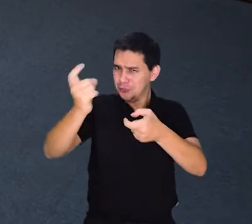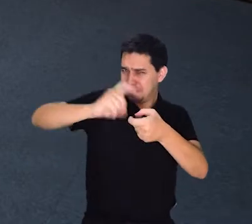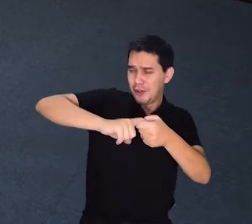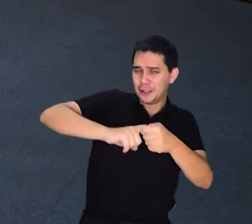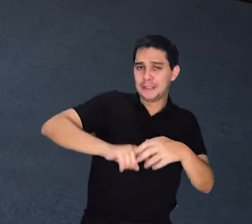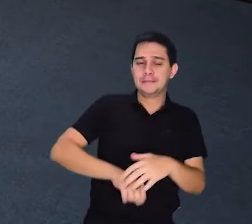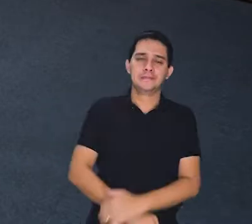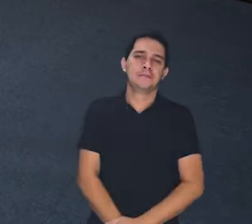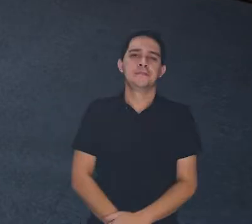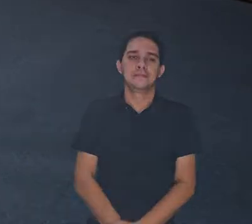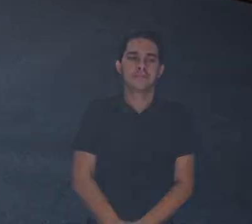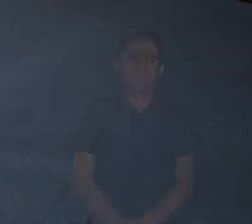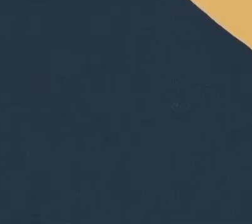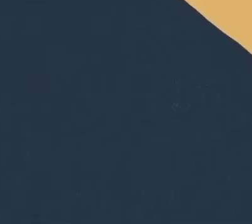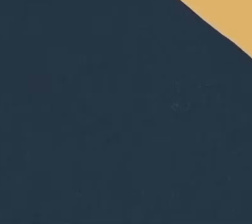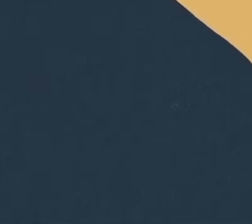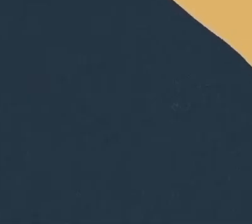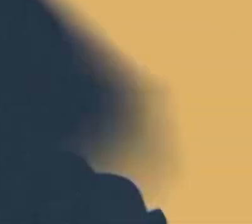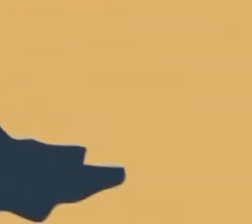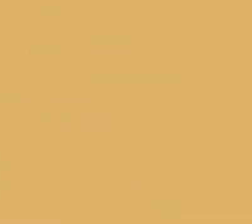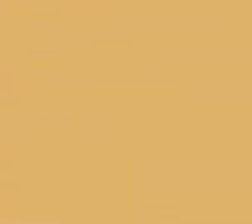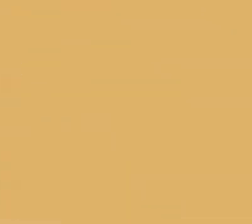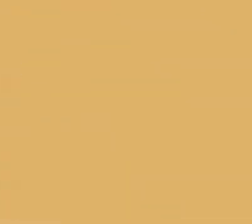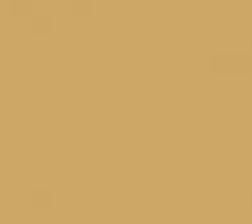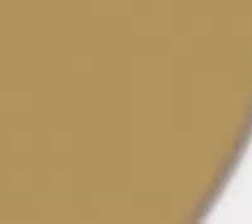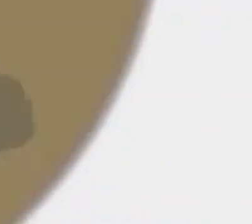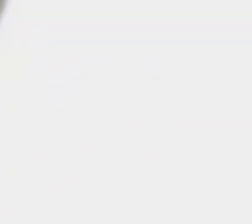daí, voltamos em instantes.